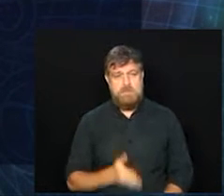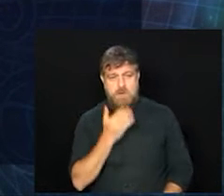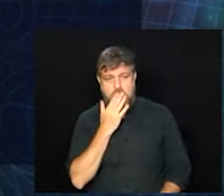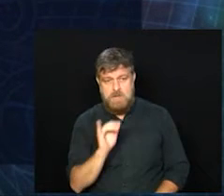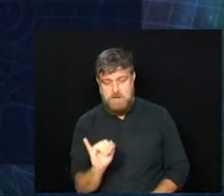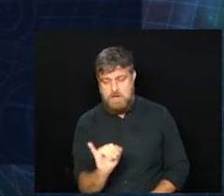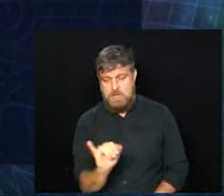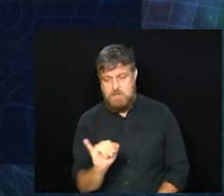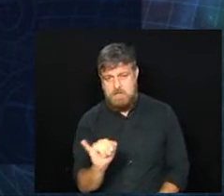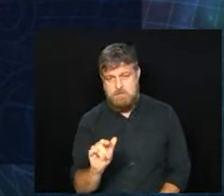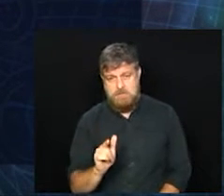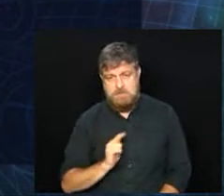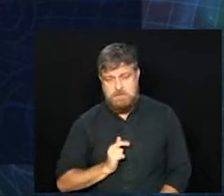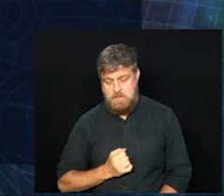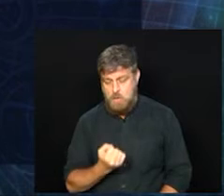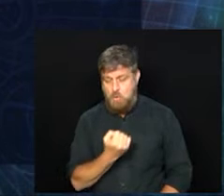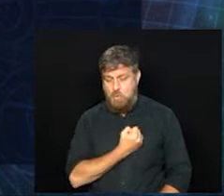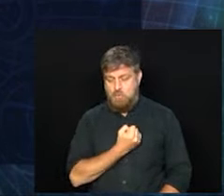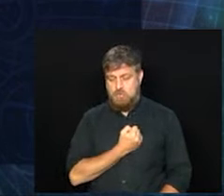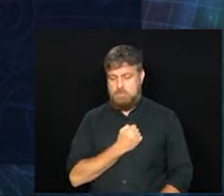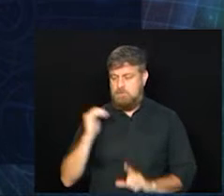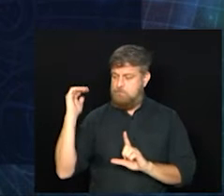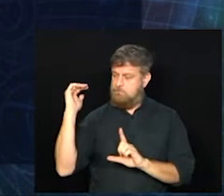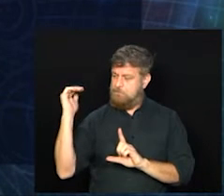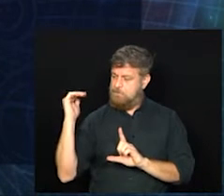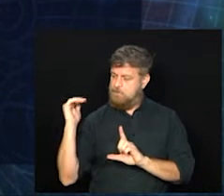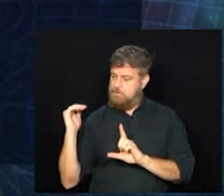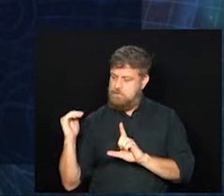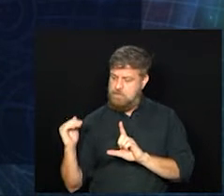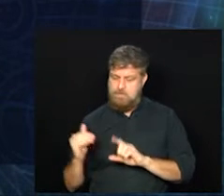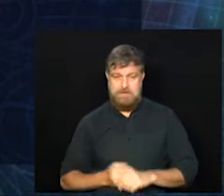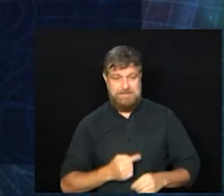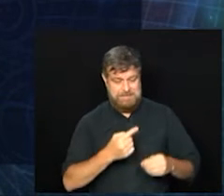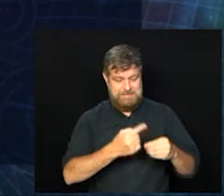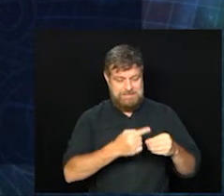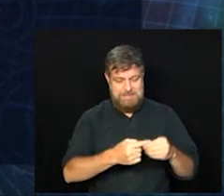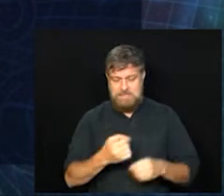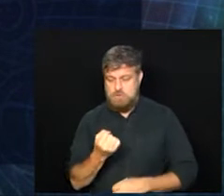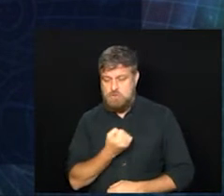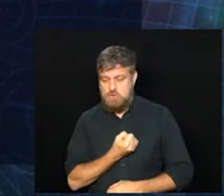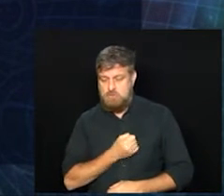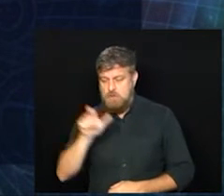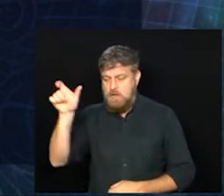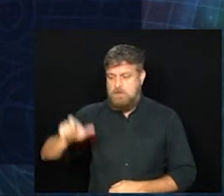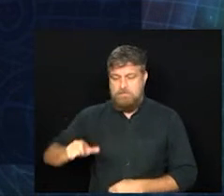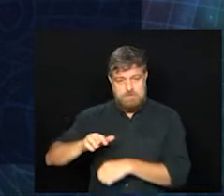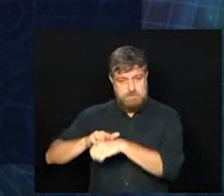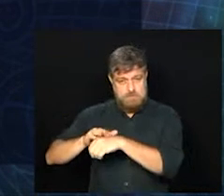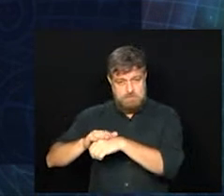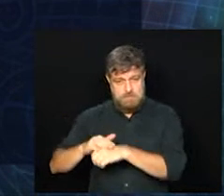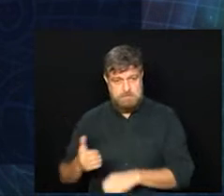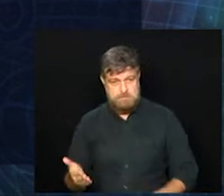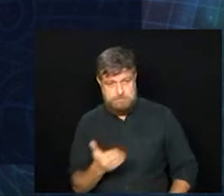tem 30.508 casos, Sumaré 29.713, Americana